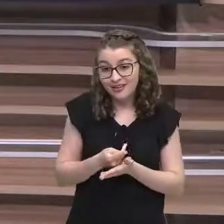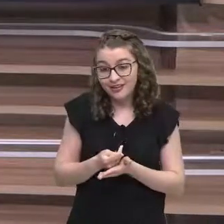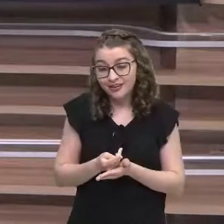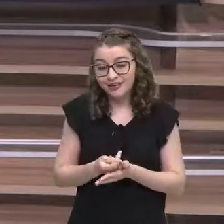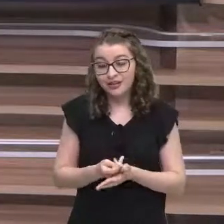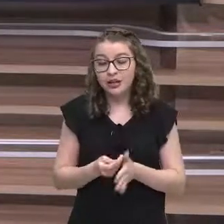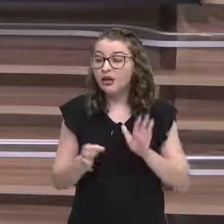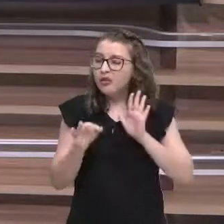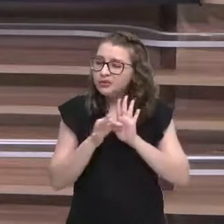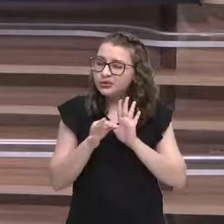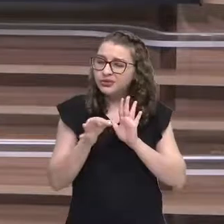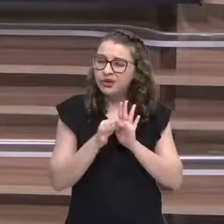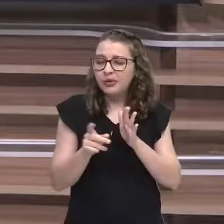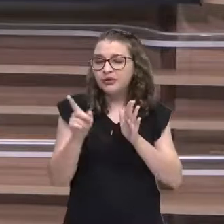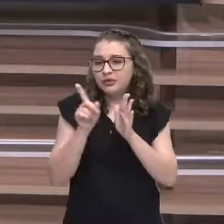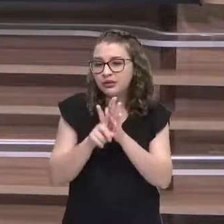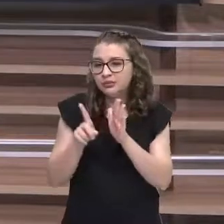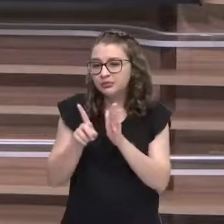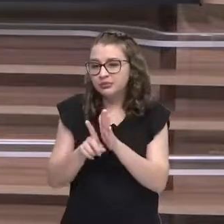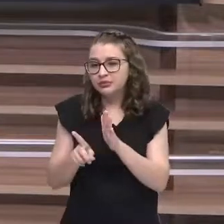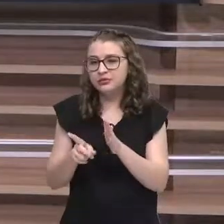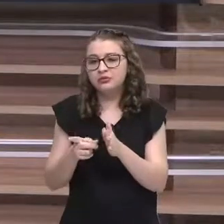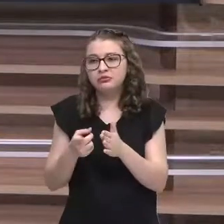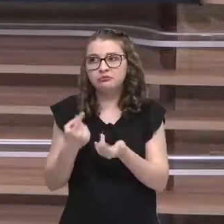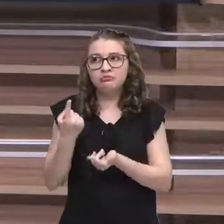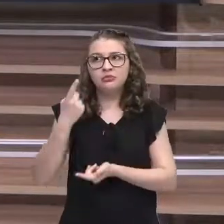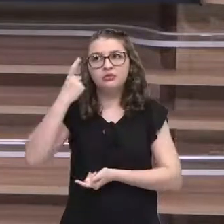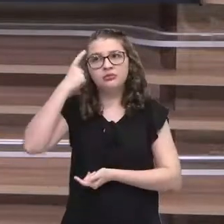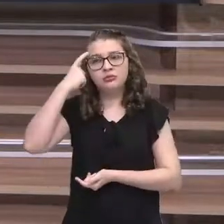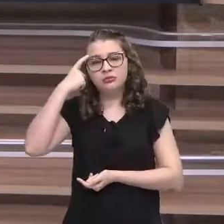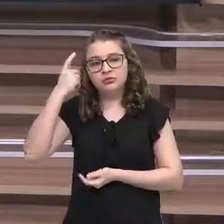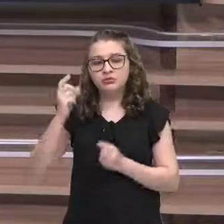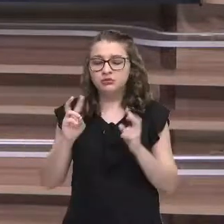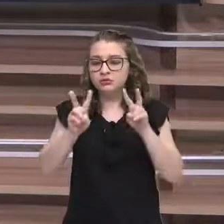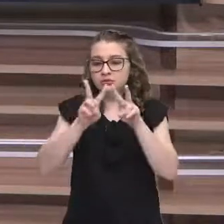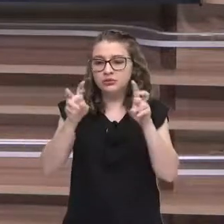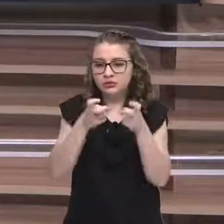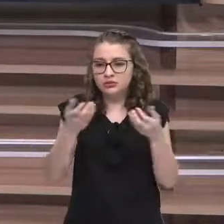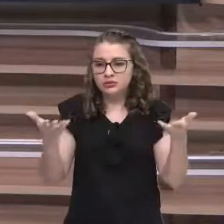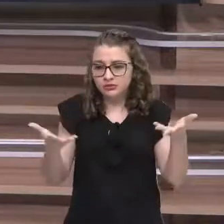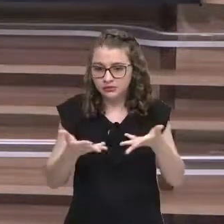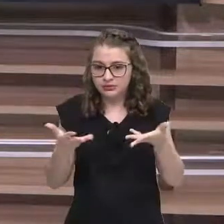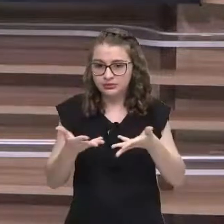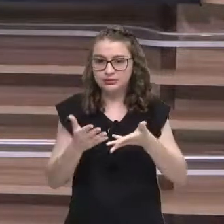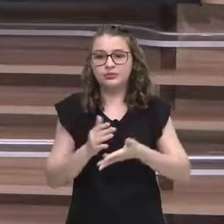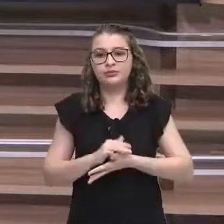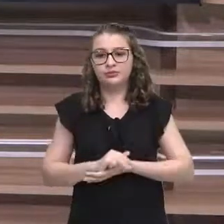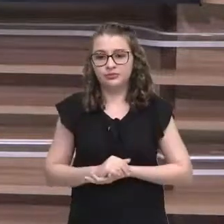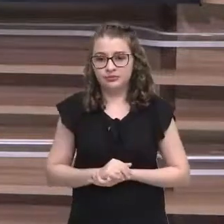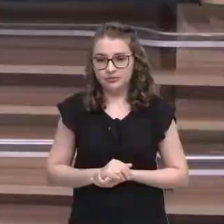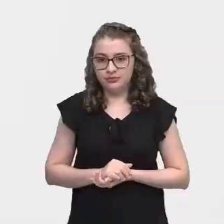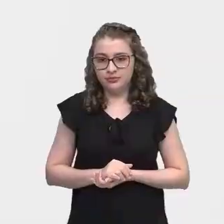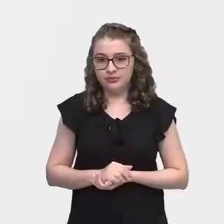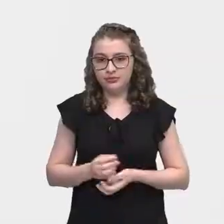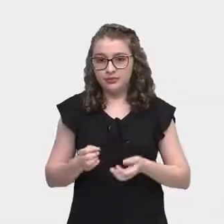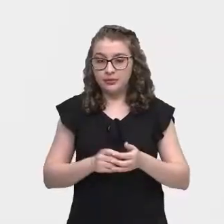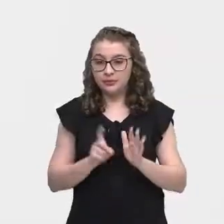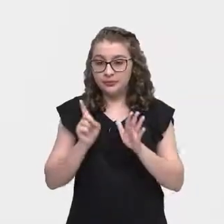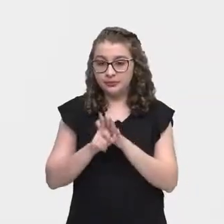para vocês, que nos ajudam a pensar sobre o tema de hoje, né? Nós deixamos aí, ó, explique